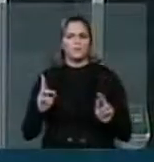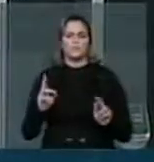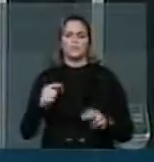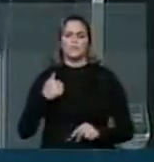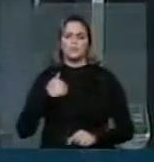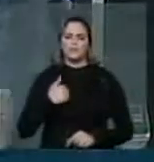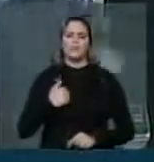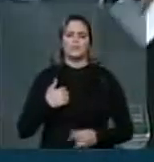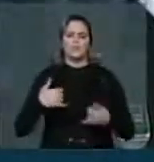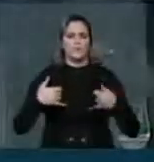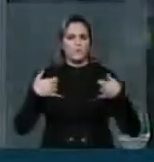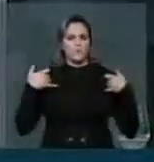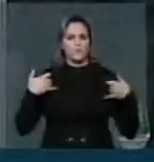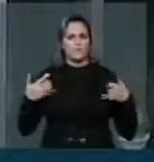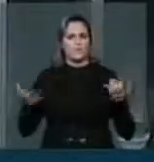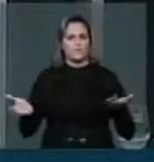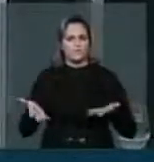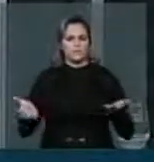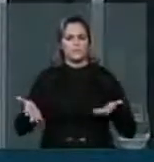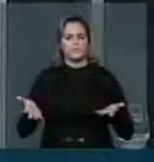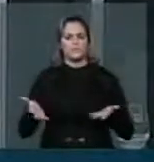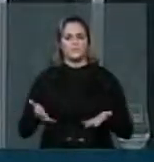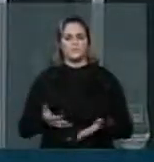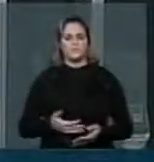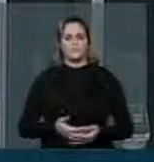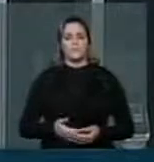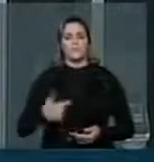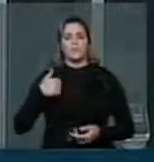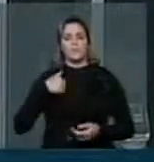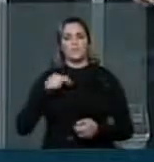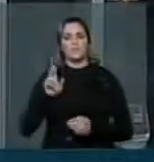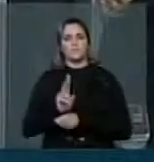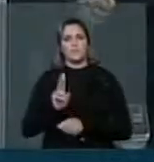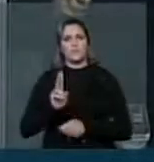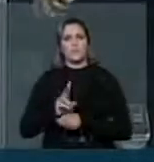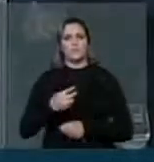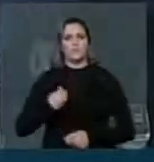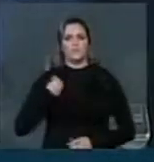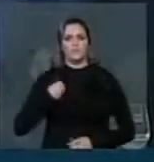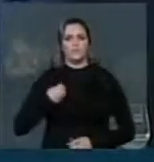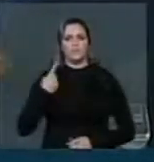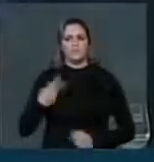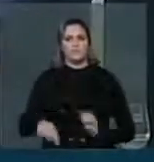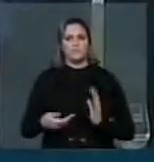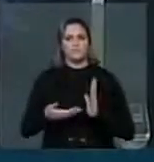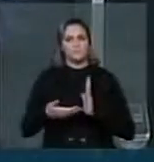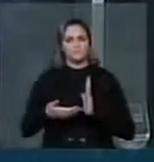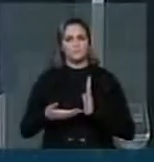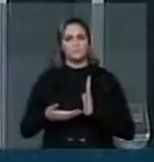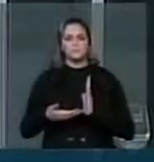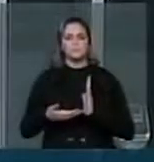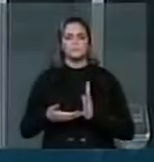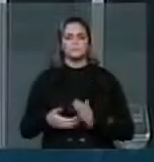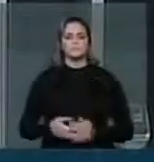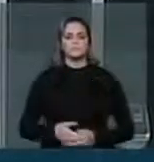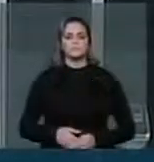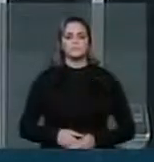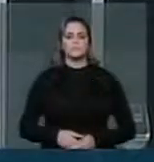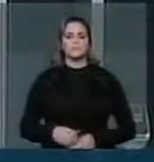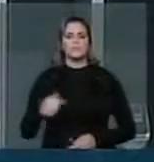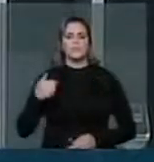Orgulho-me, excelências, de ser um defensor da vida neste parlamento. Premissa que me